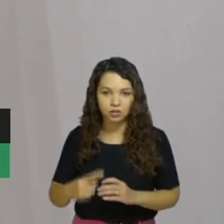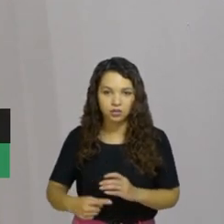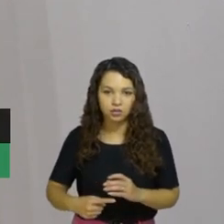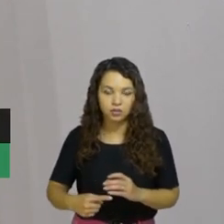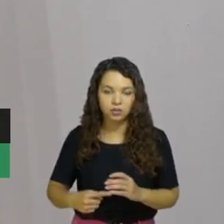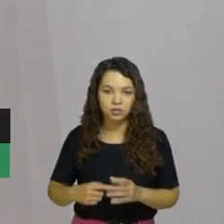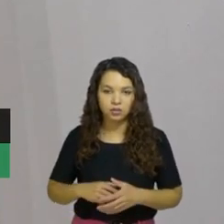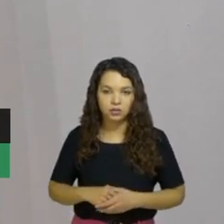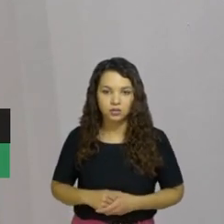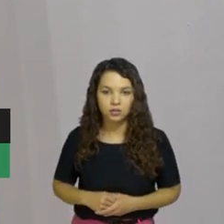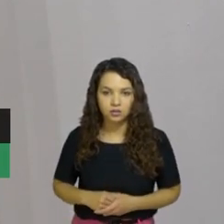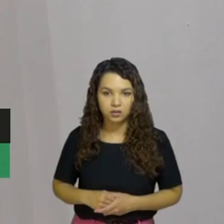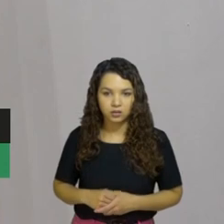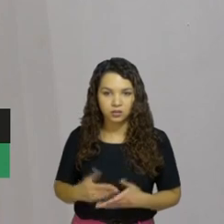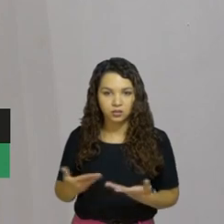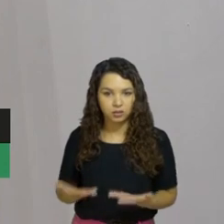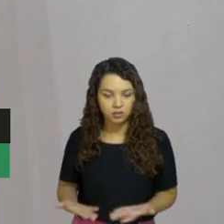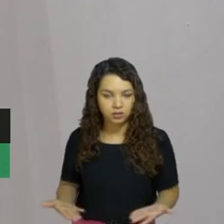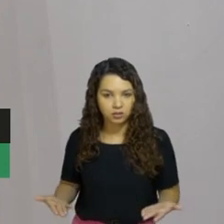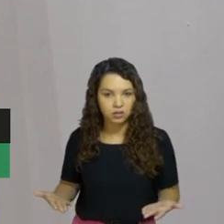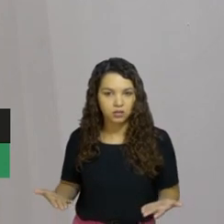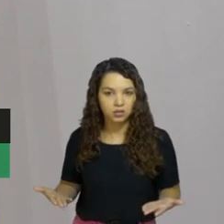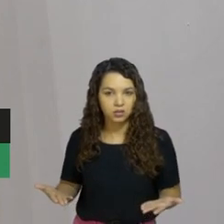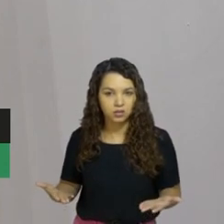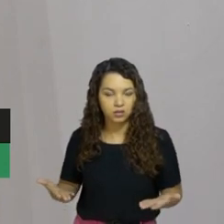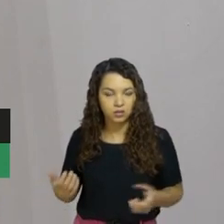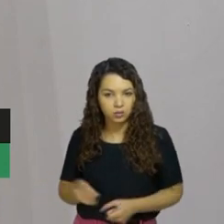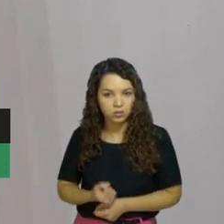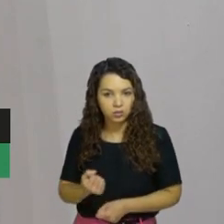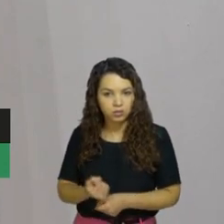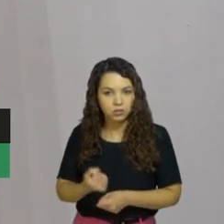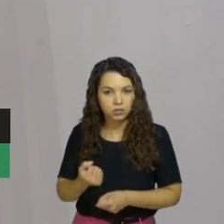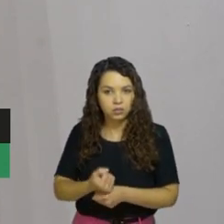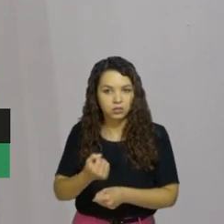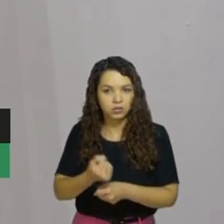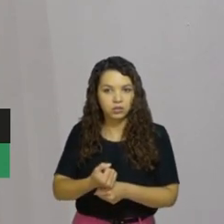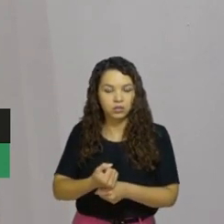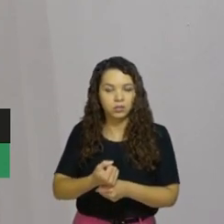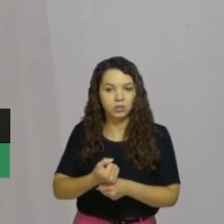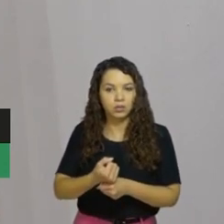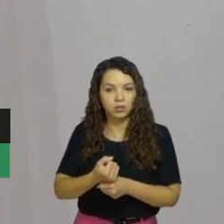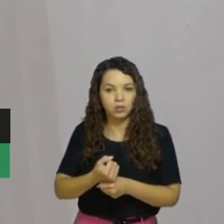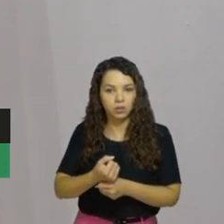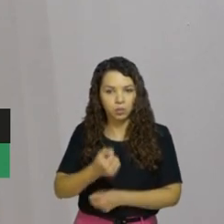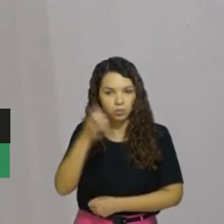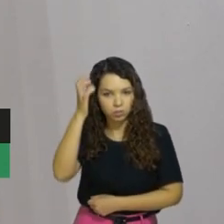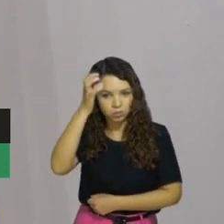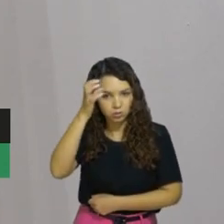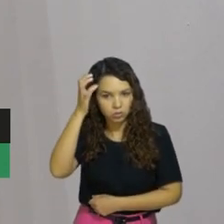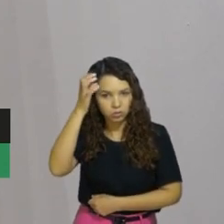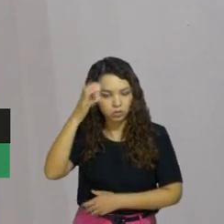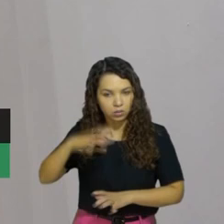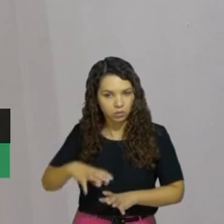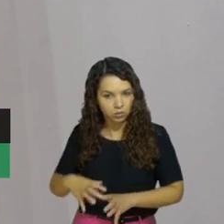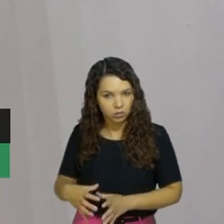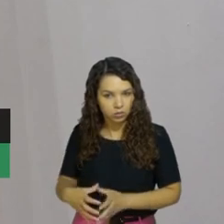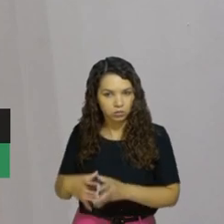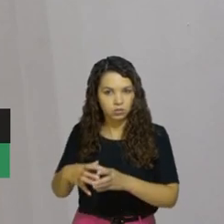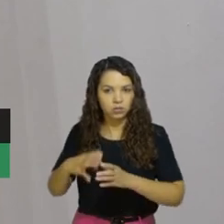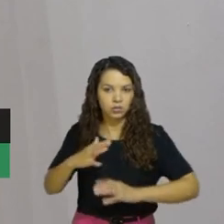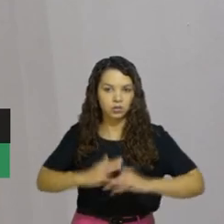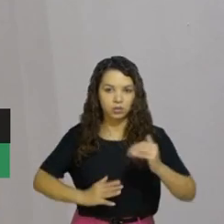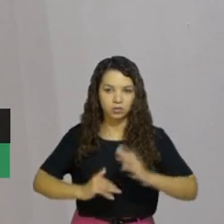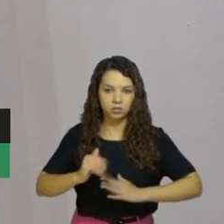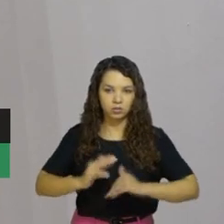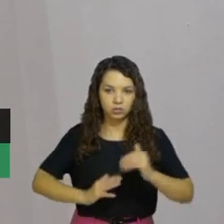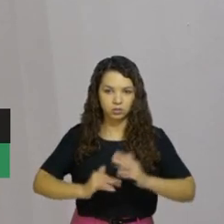aqui construir de forma consciente, coletiva, ações